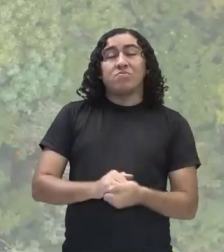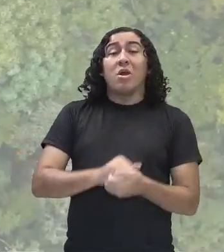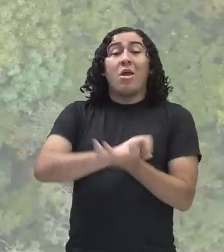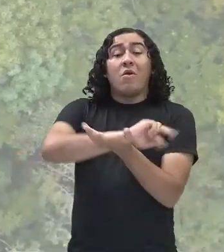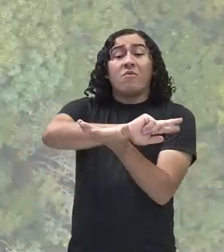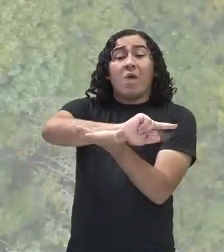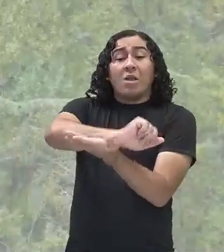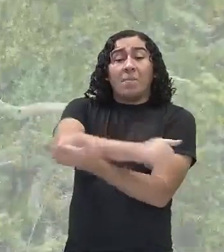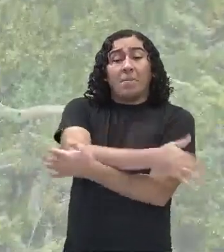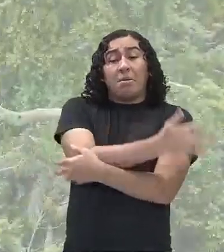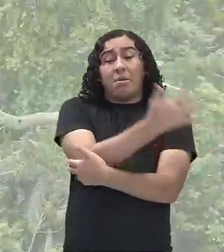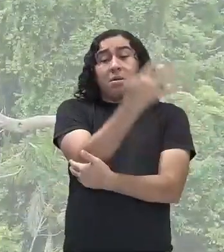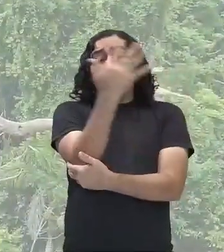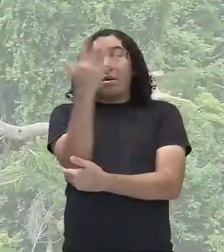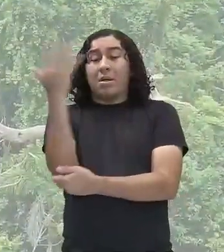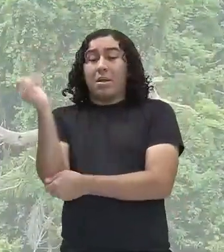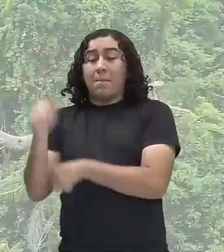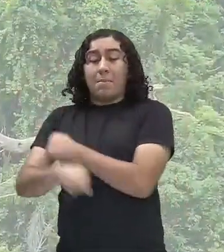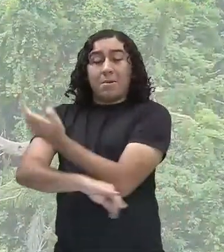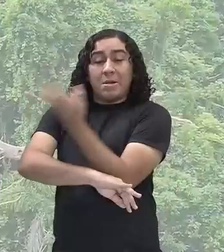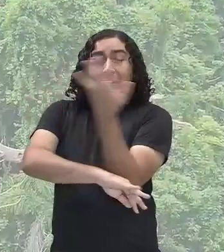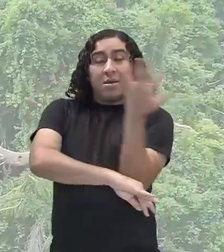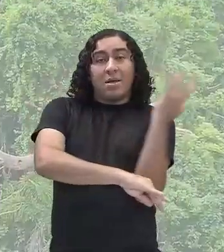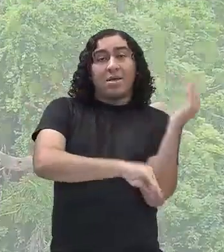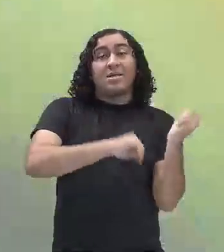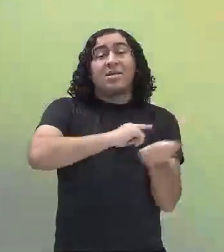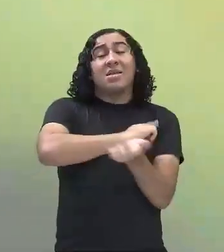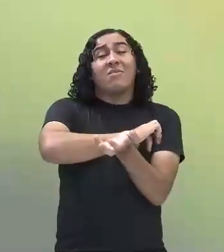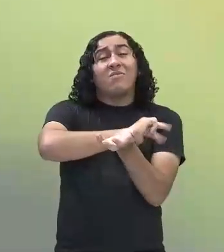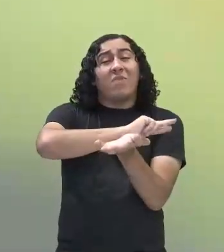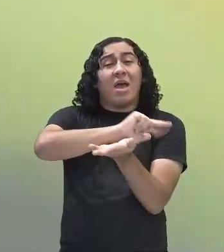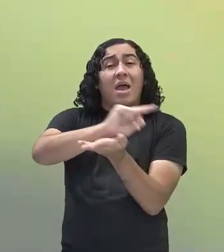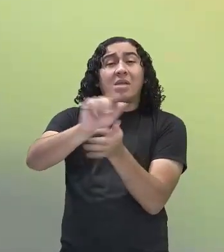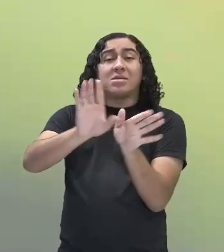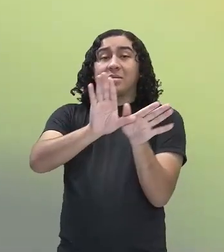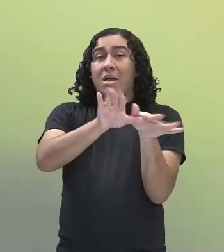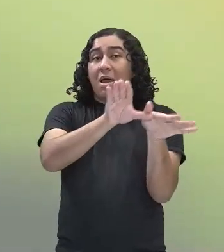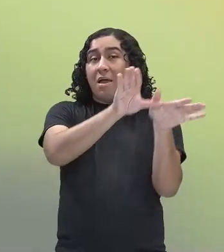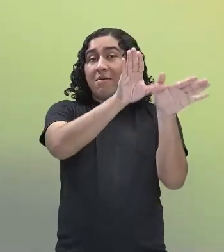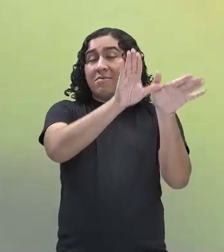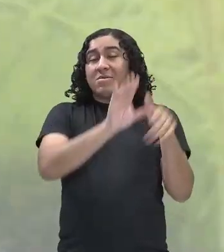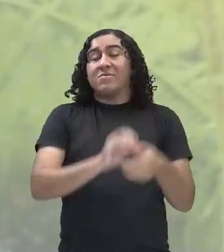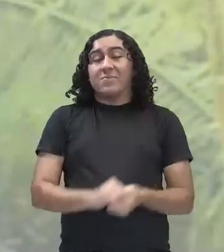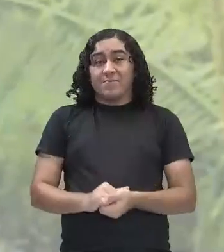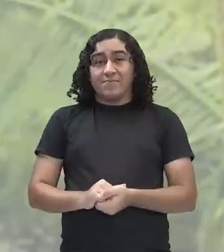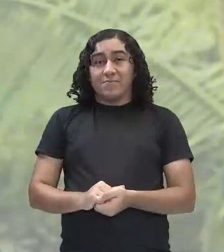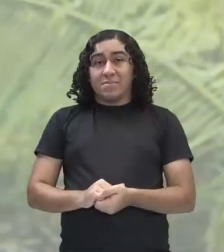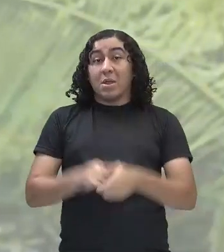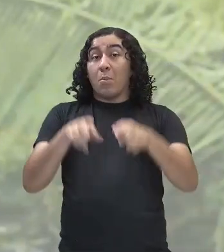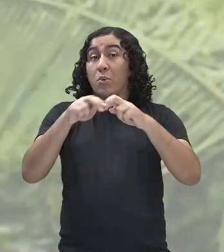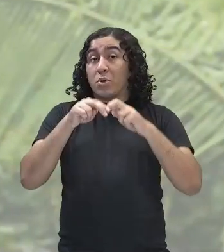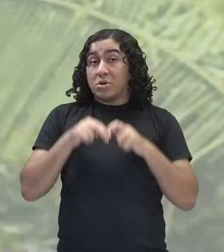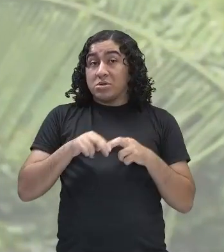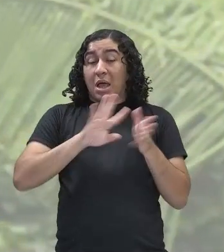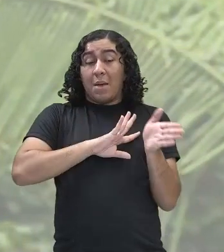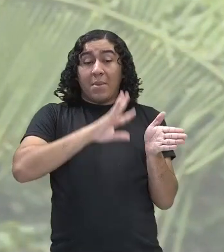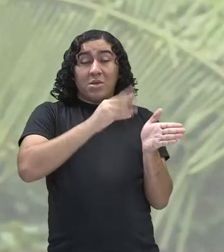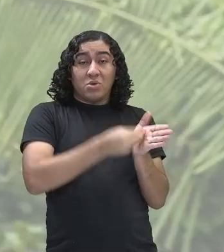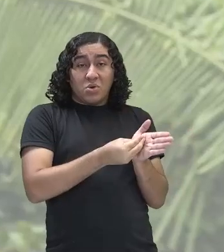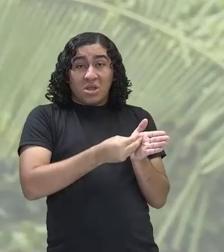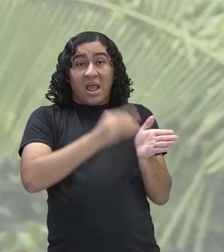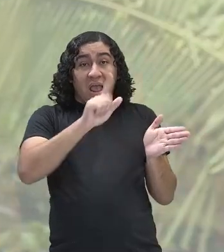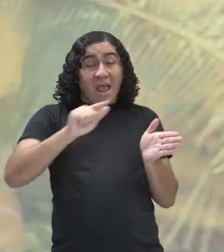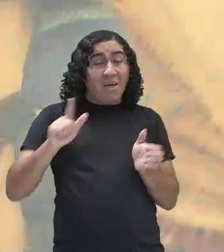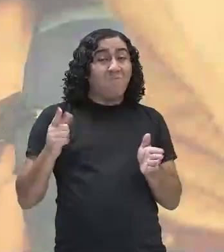exuberante ecossistema, habita uma riqueza incomparável de aves, tornando a Amazônia um paraíso ornitológico.